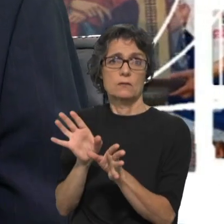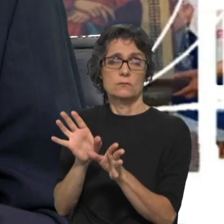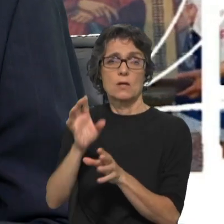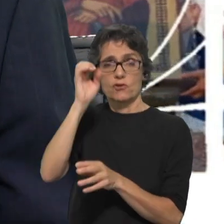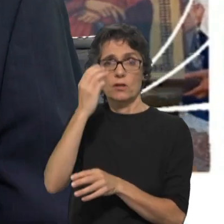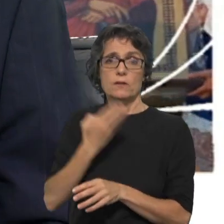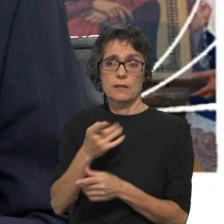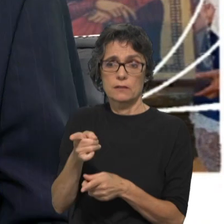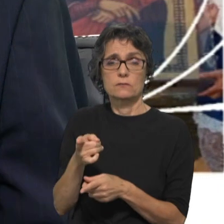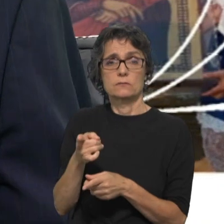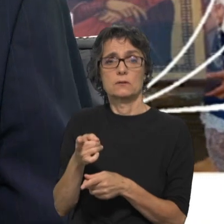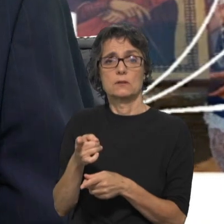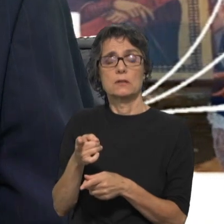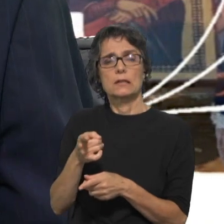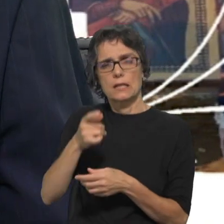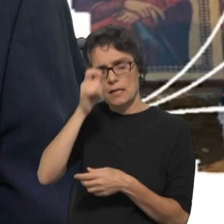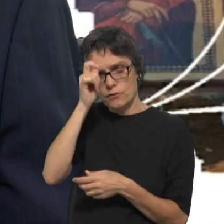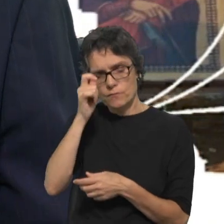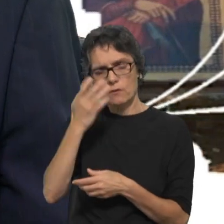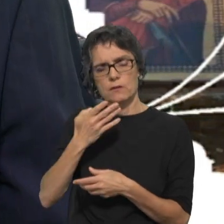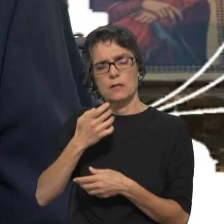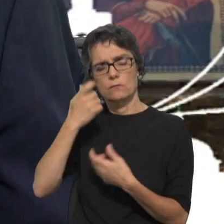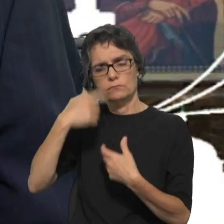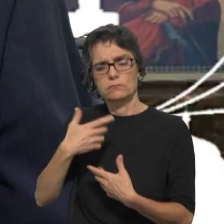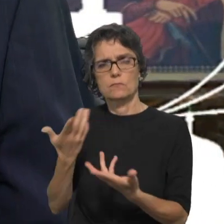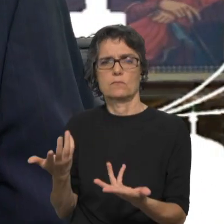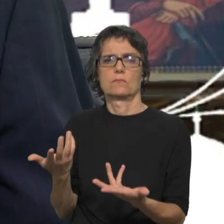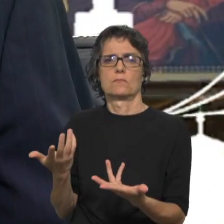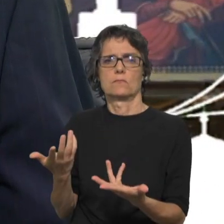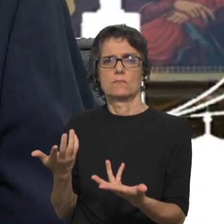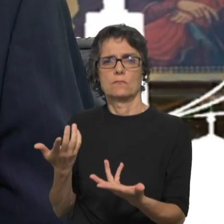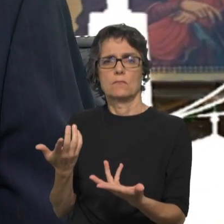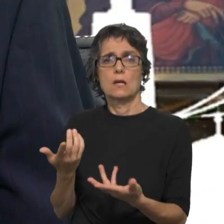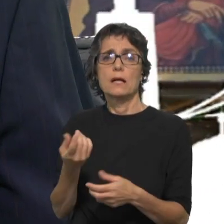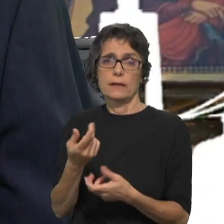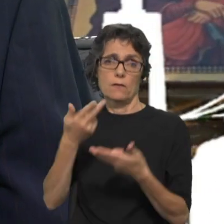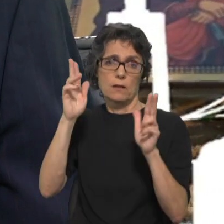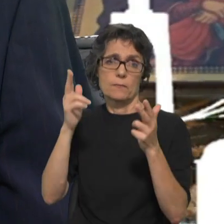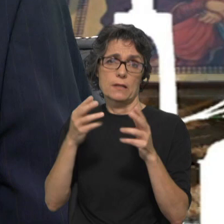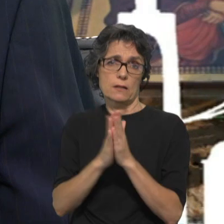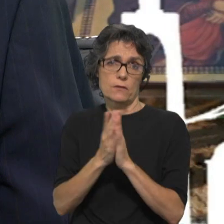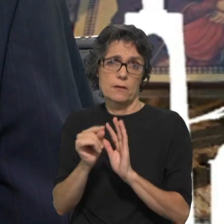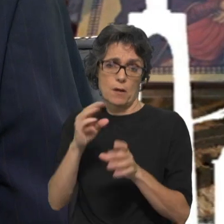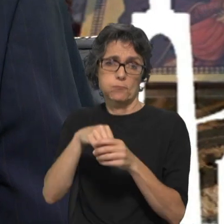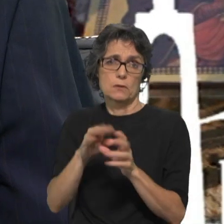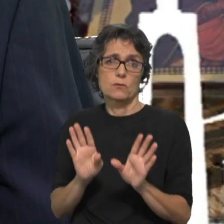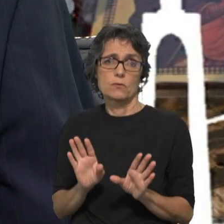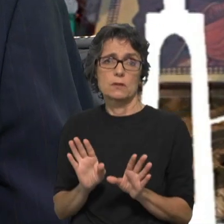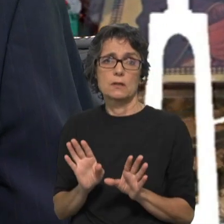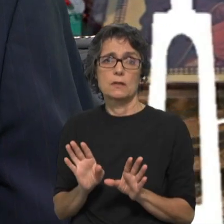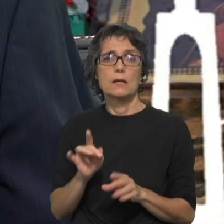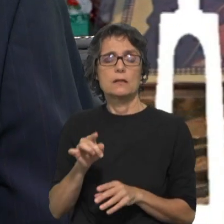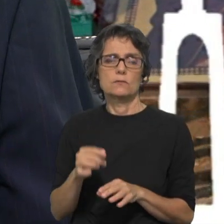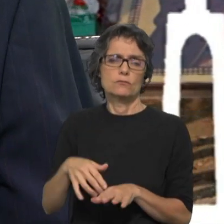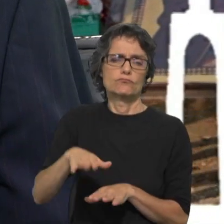e que respeita os direitos mais fundamentais dos cidadãos, entre os quais se inclui também a liberdade religiosa, claro. Penso que foi um